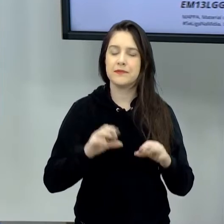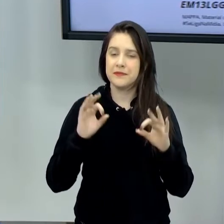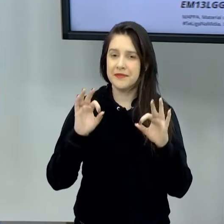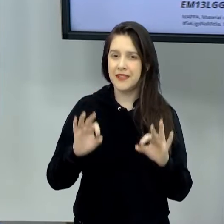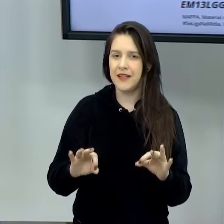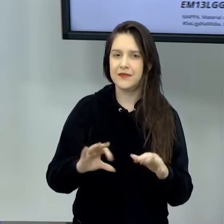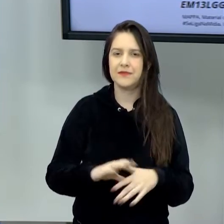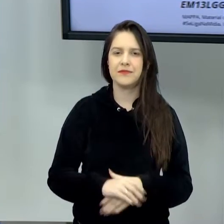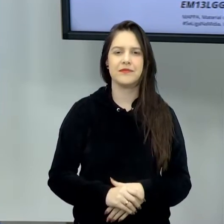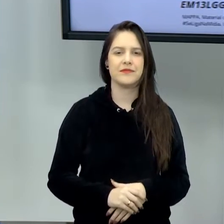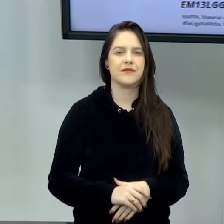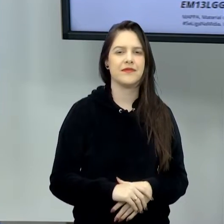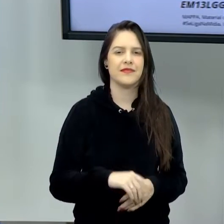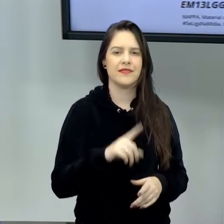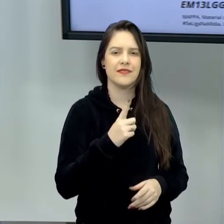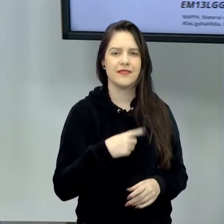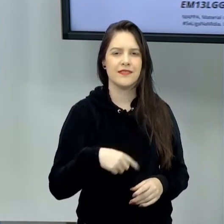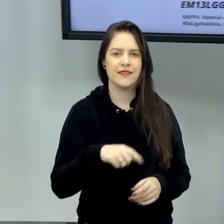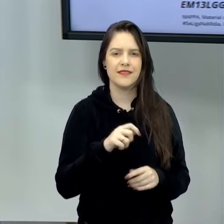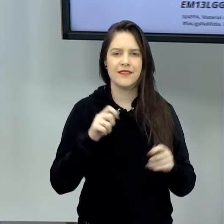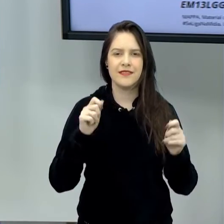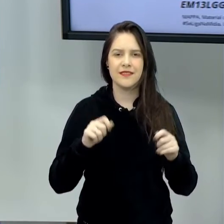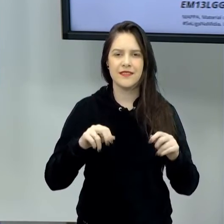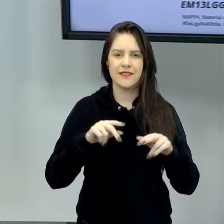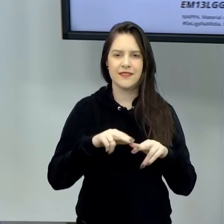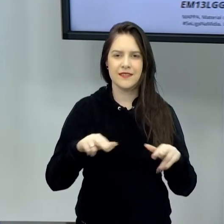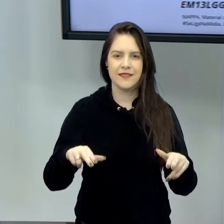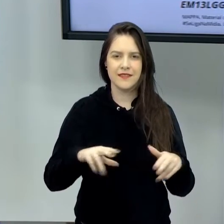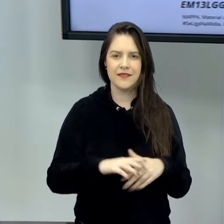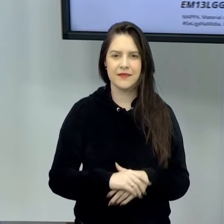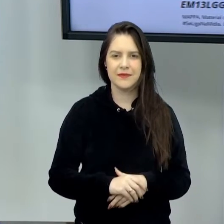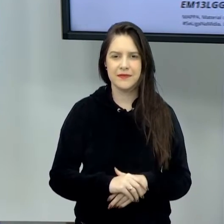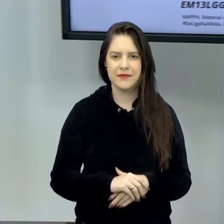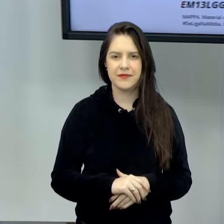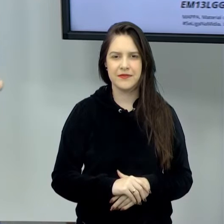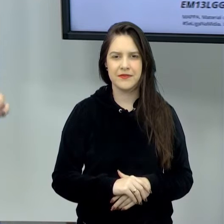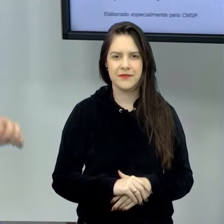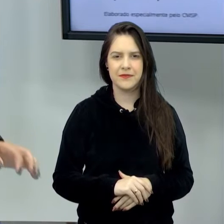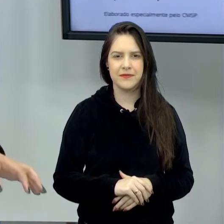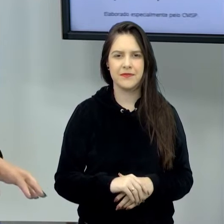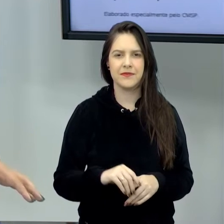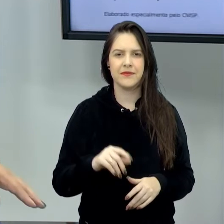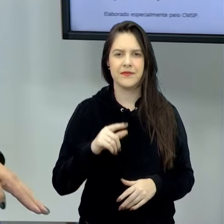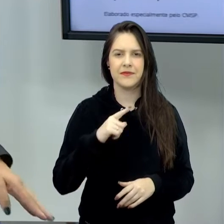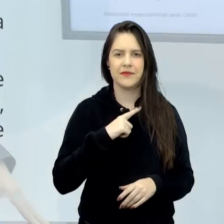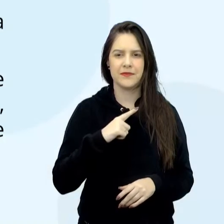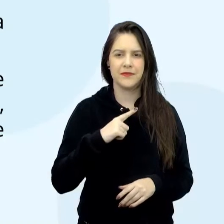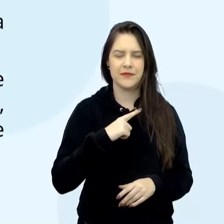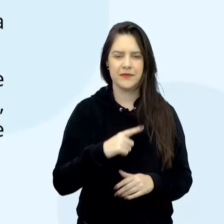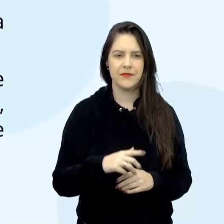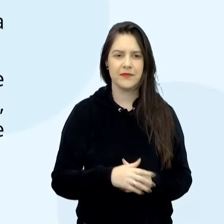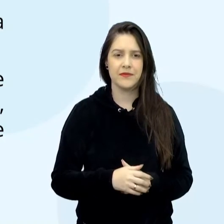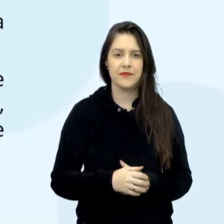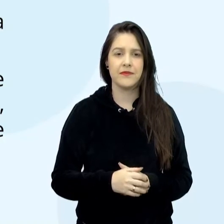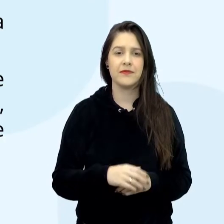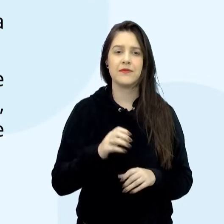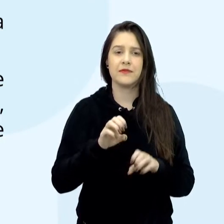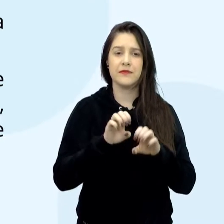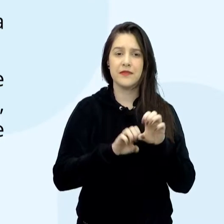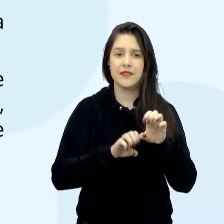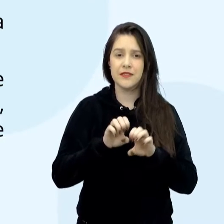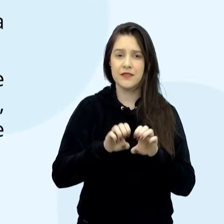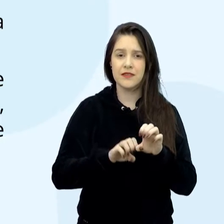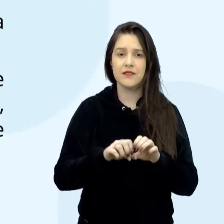certo? E eu estou de tênis branco atrás da bancada também. Então, seguindo, temos aí o